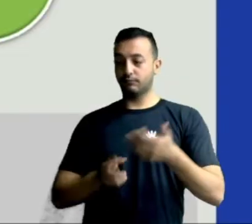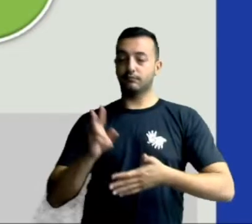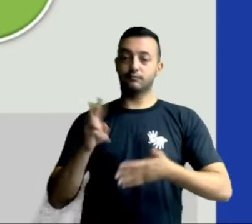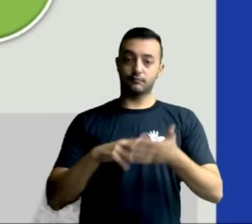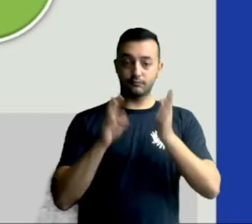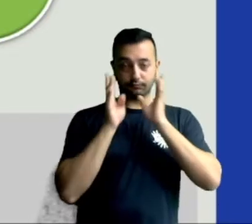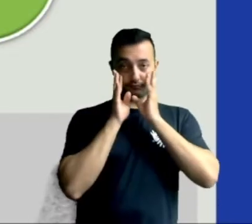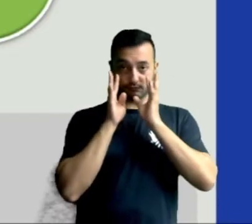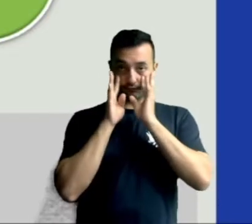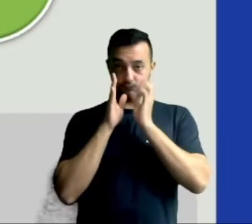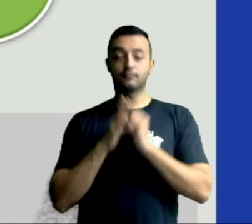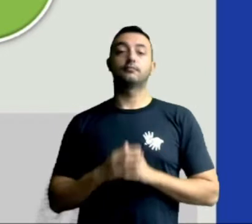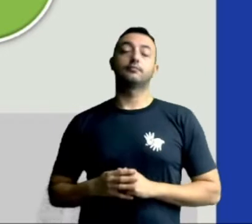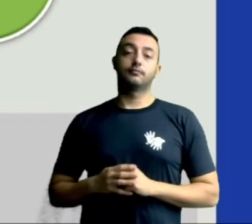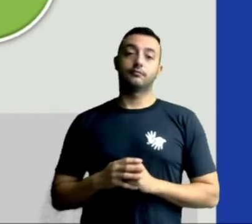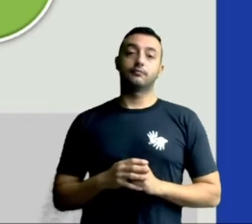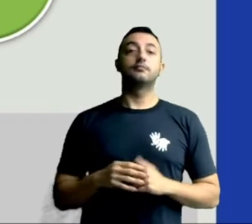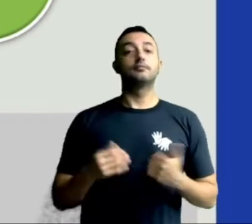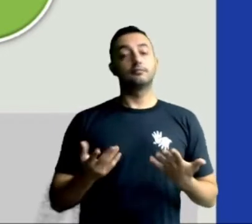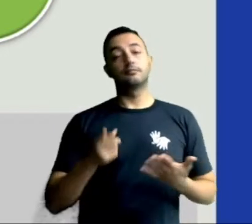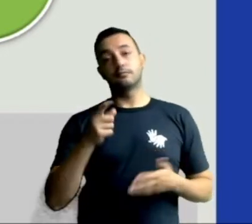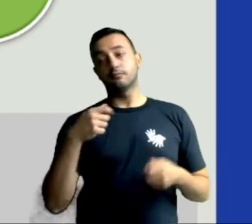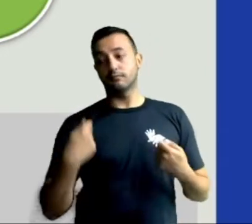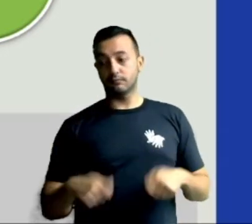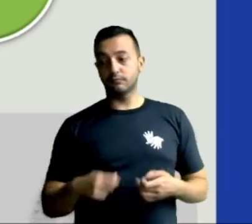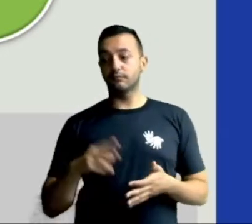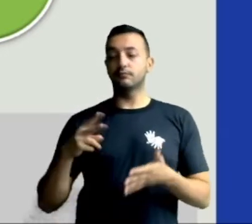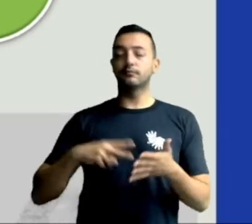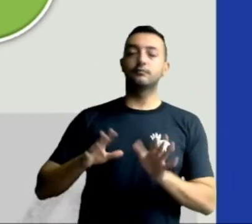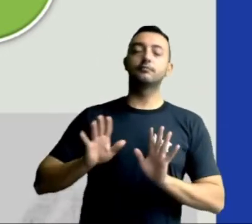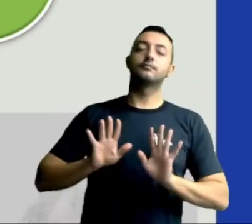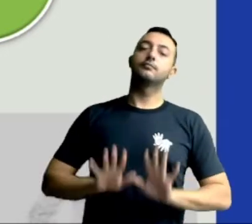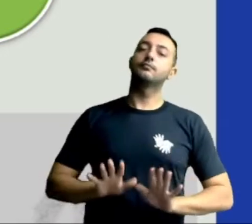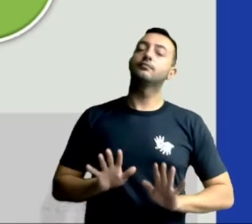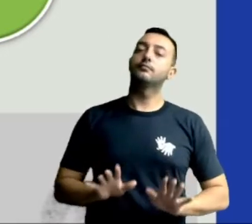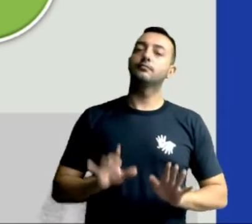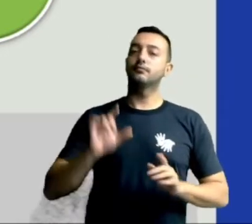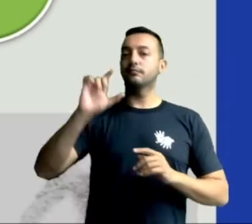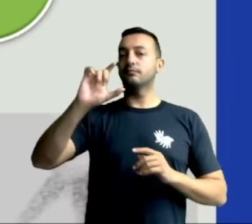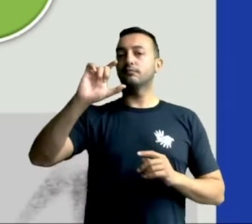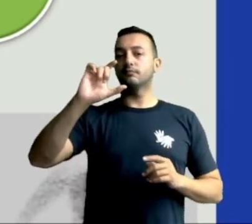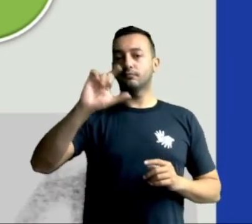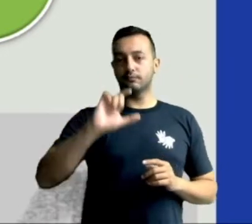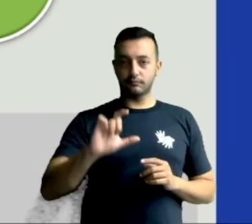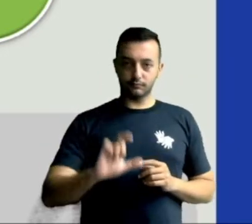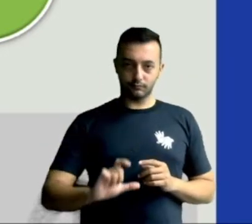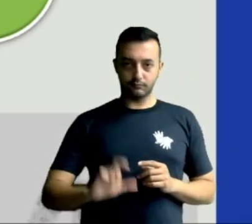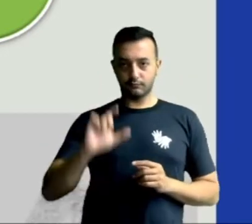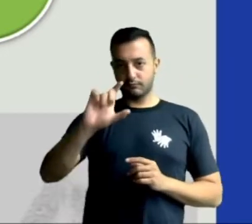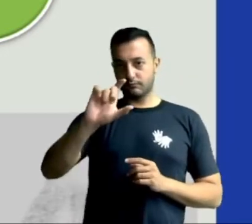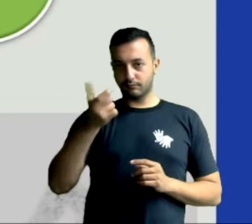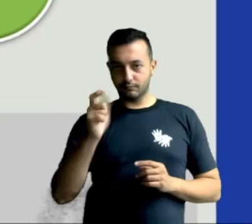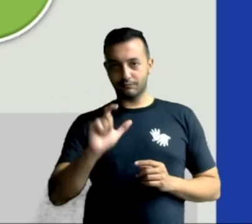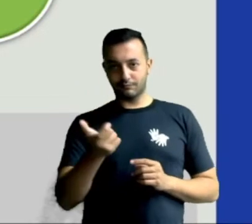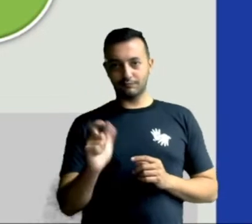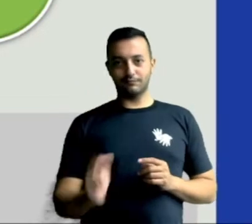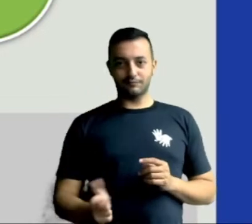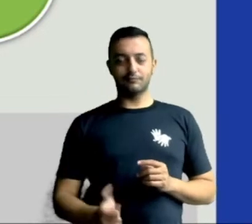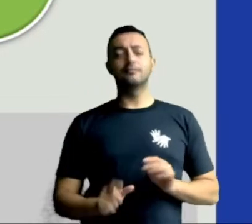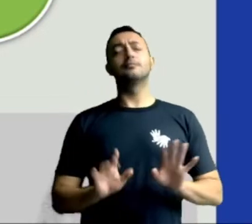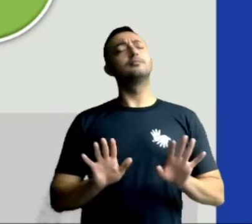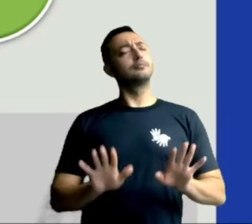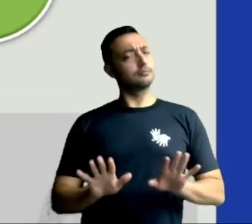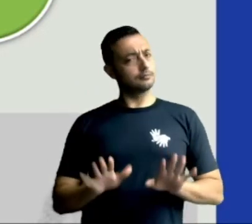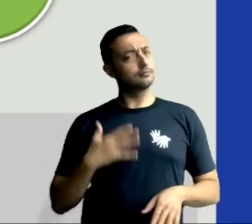ler com atenção. Então, você deve ler com calma cada parágrafo, tá? Muita calma, não